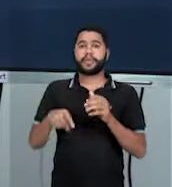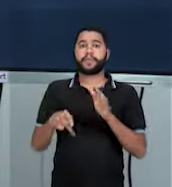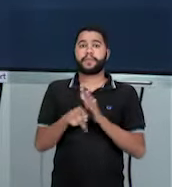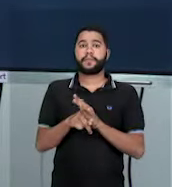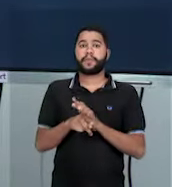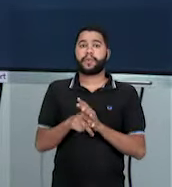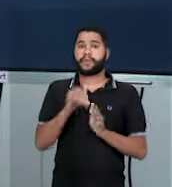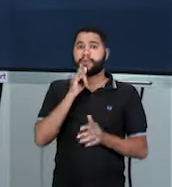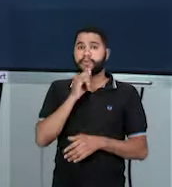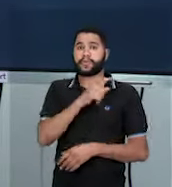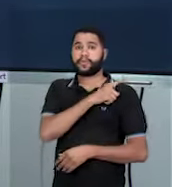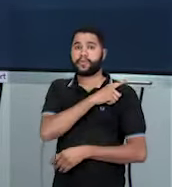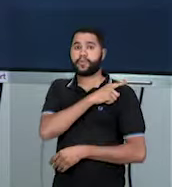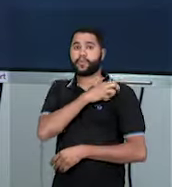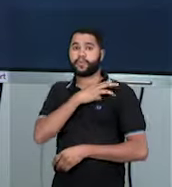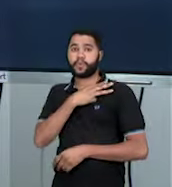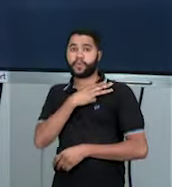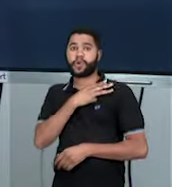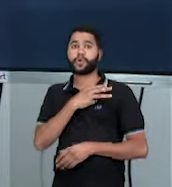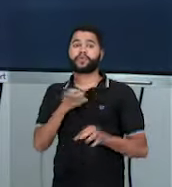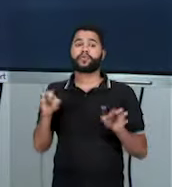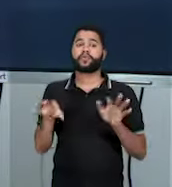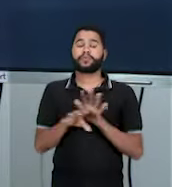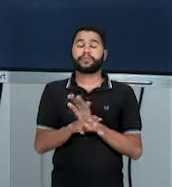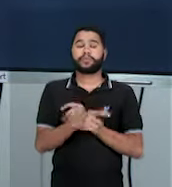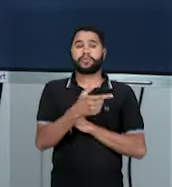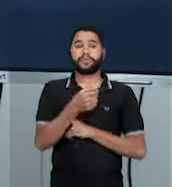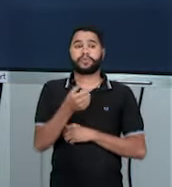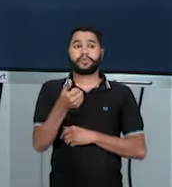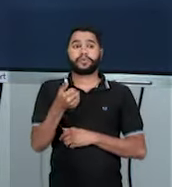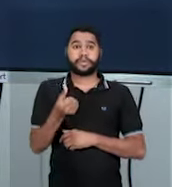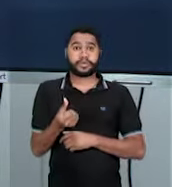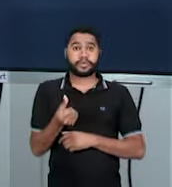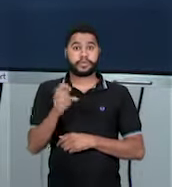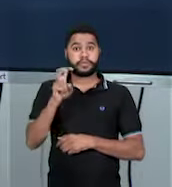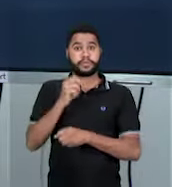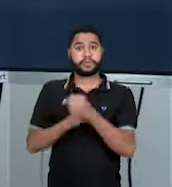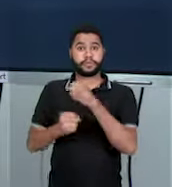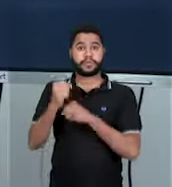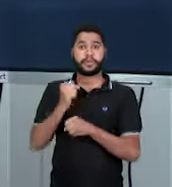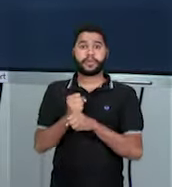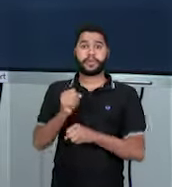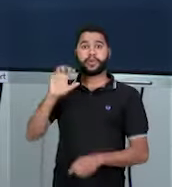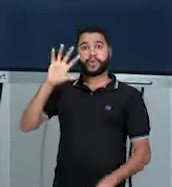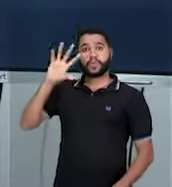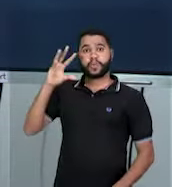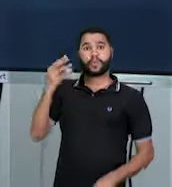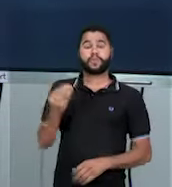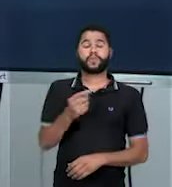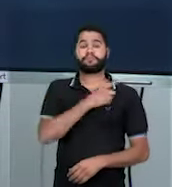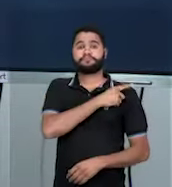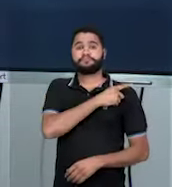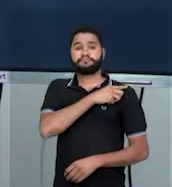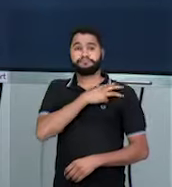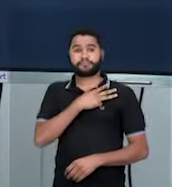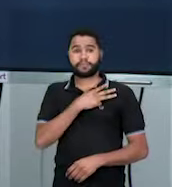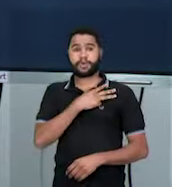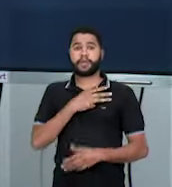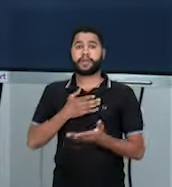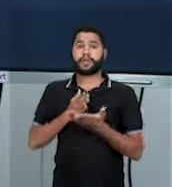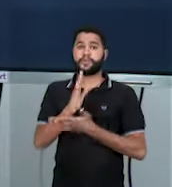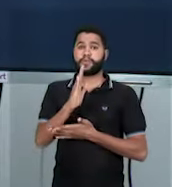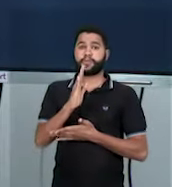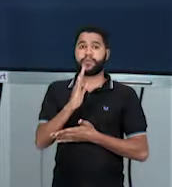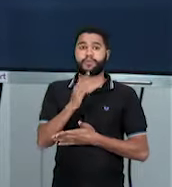foi concluída em 2016, há 5 anos atrás. A universalização do ensino médio ela é aprovada em